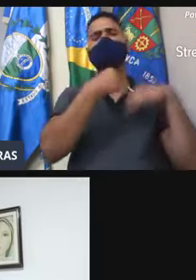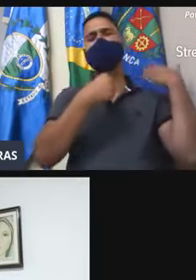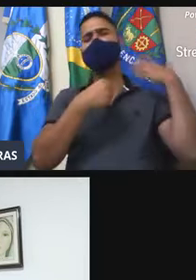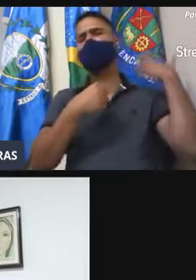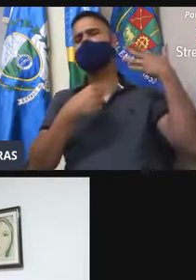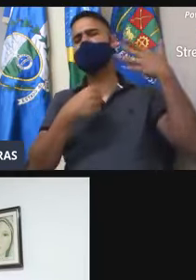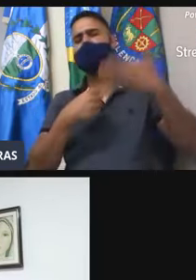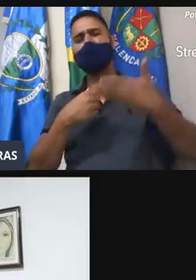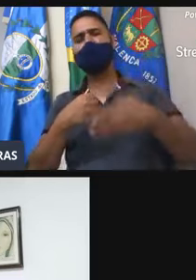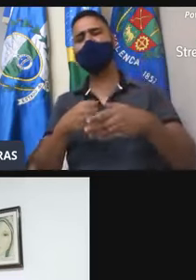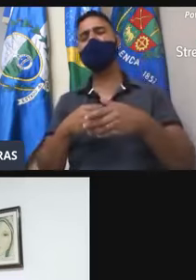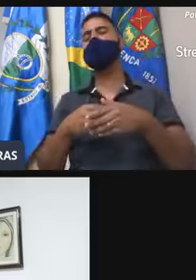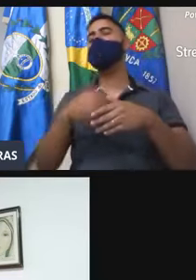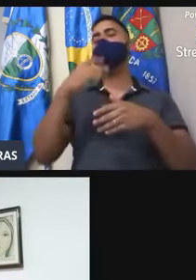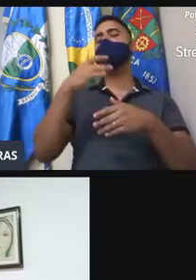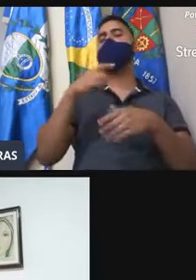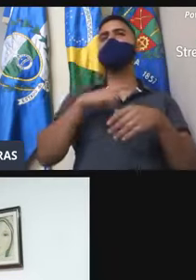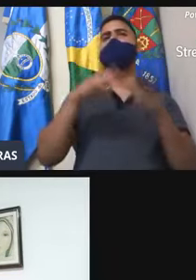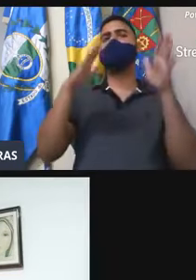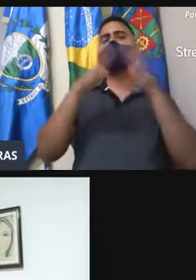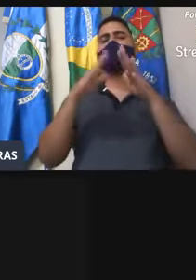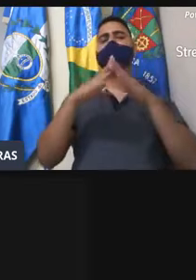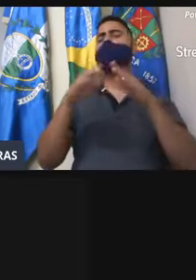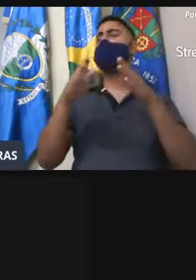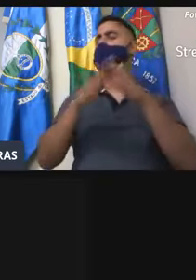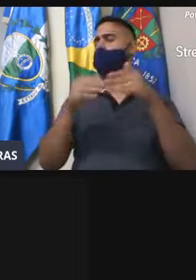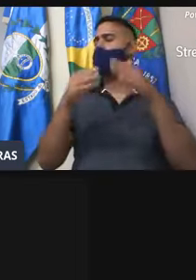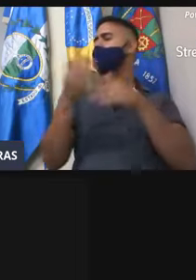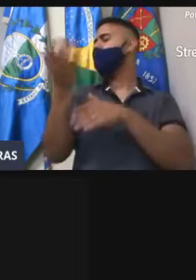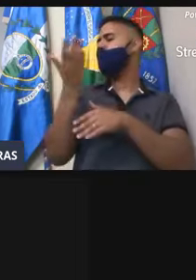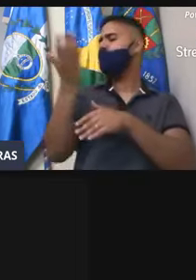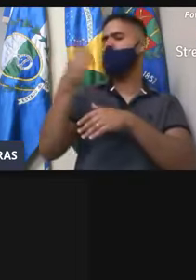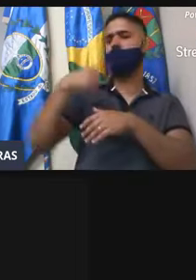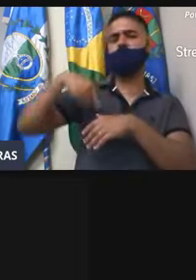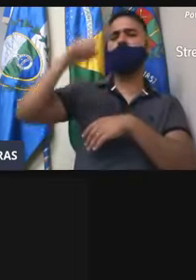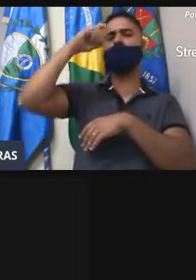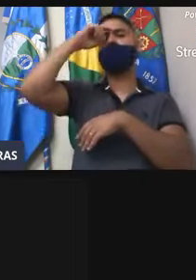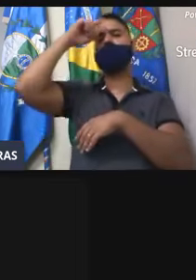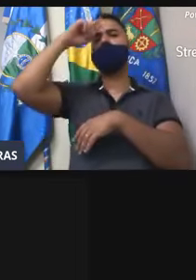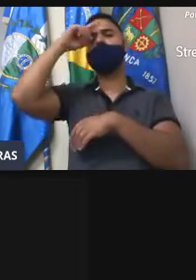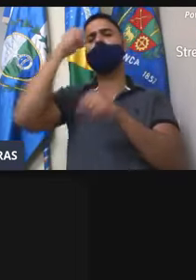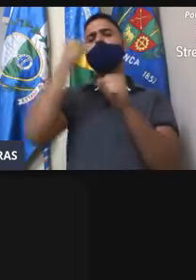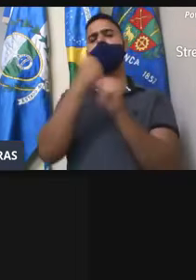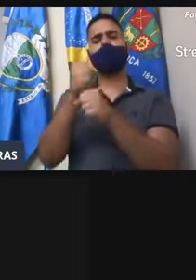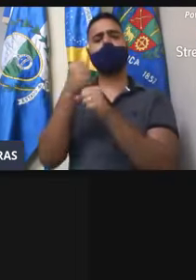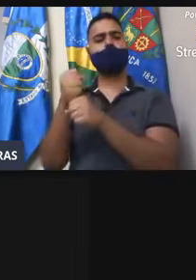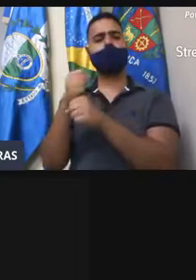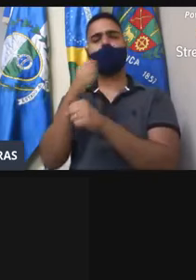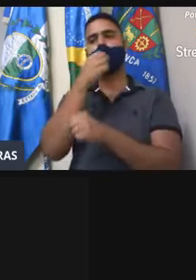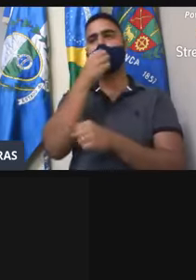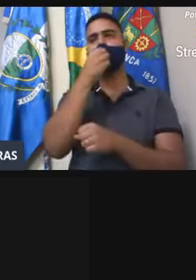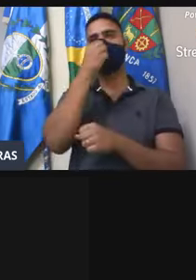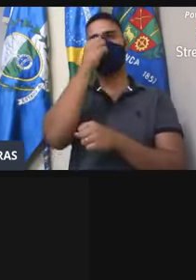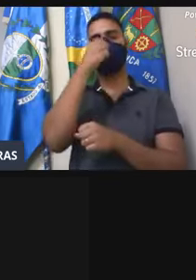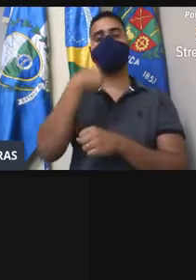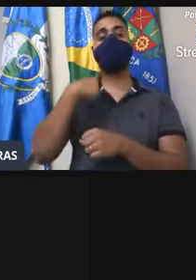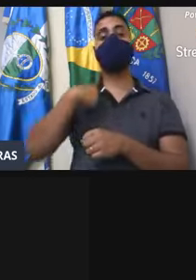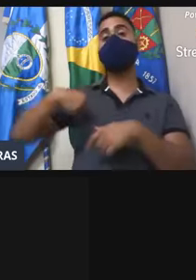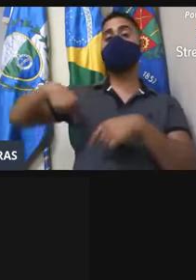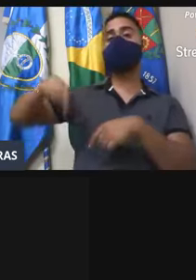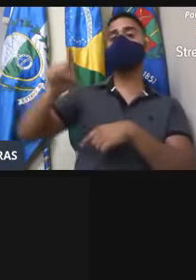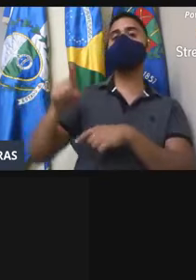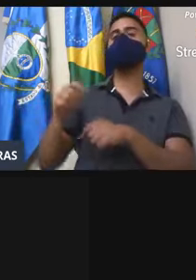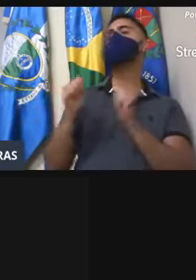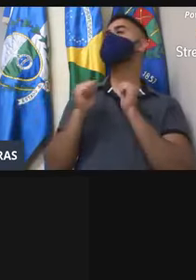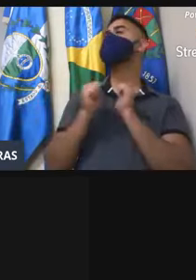que o morador do distrito galgava em ser atendido pelo por Barão de Juparanã. Então, eu fiz uma visita com o